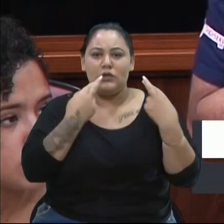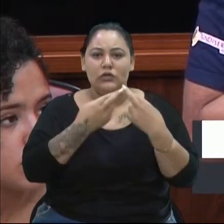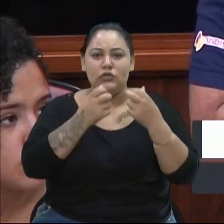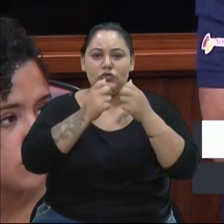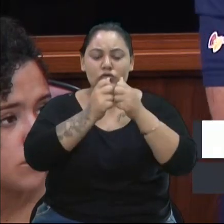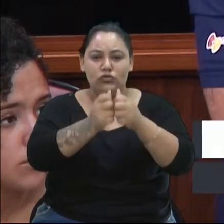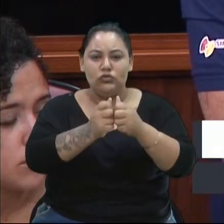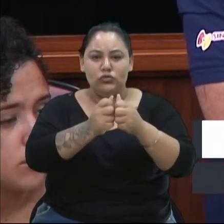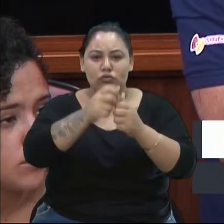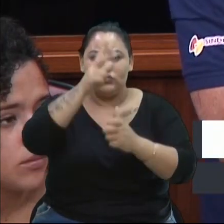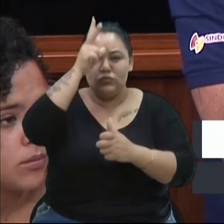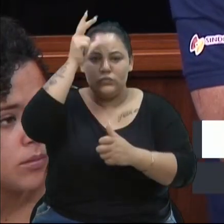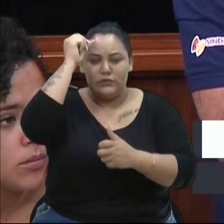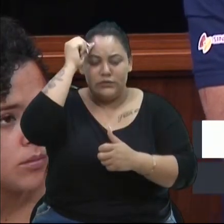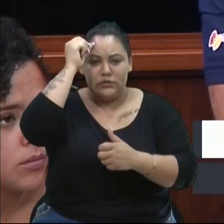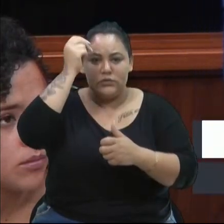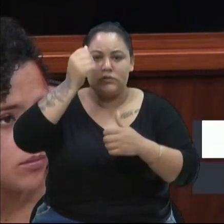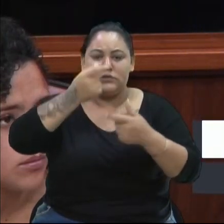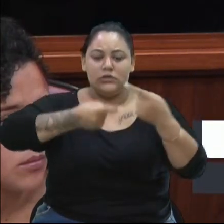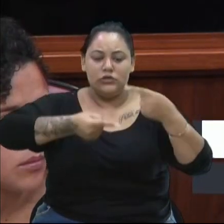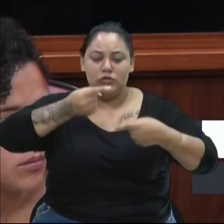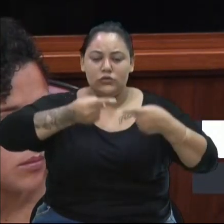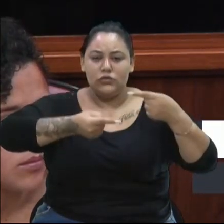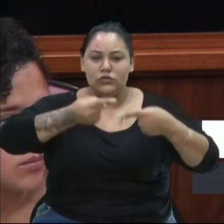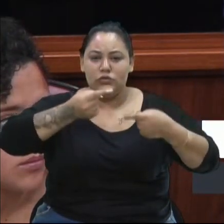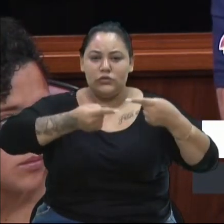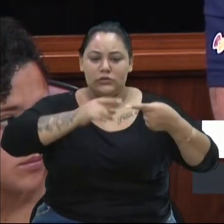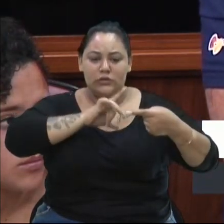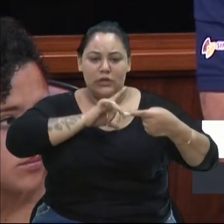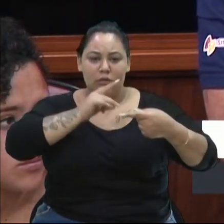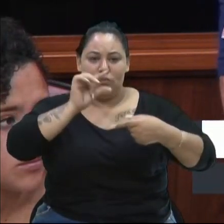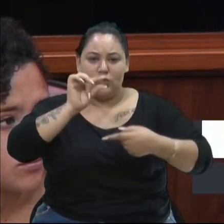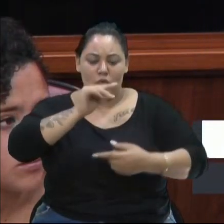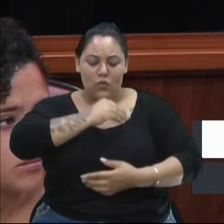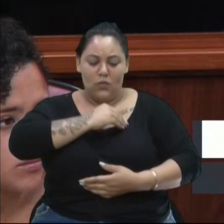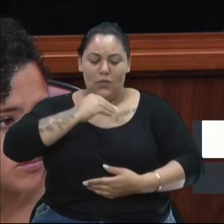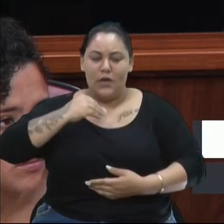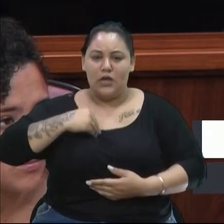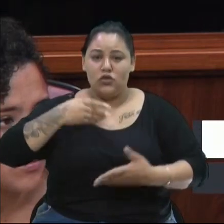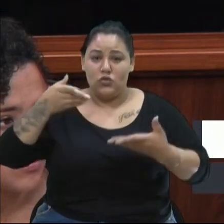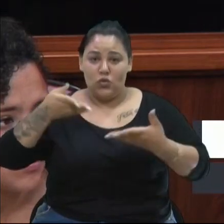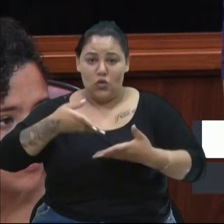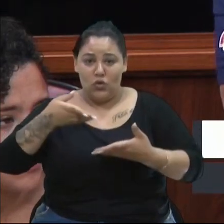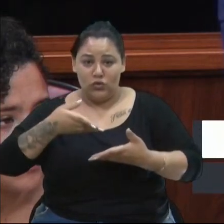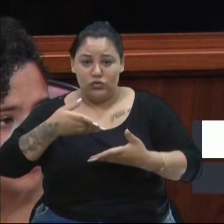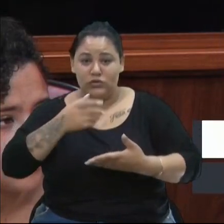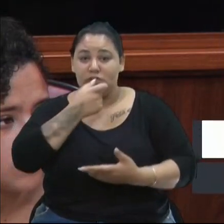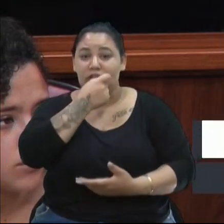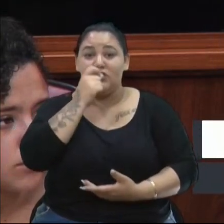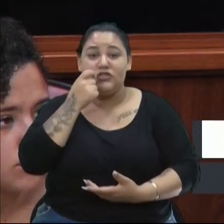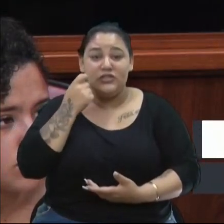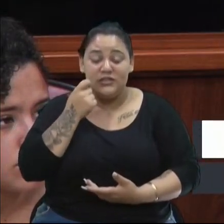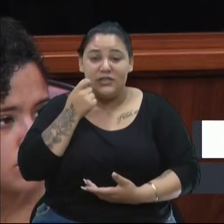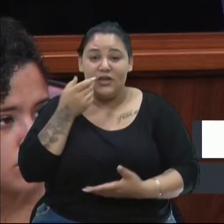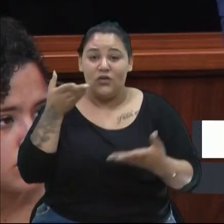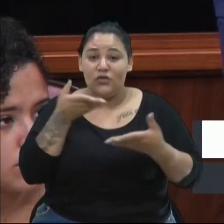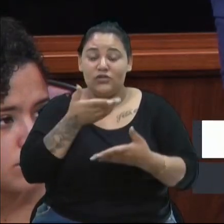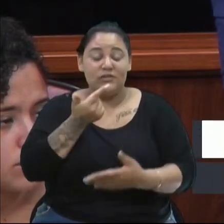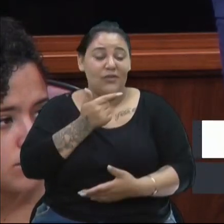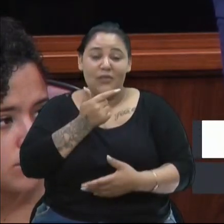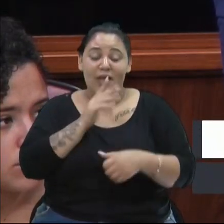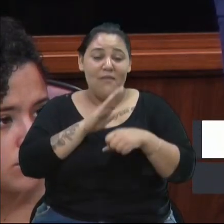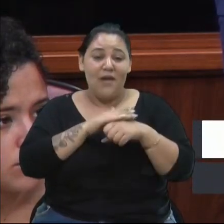prefeito. Se a gente discute que tem pouco médico hoje e pouco dentista hoje, não vai ter